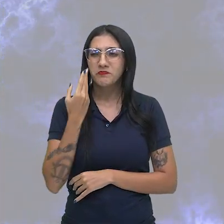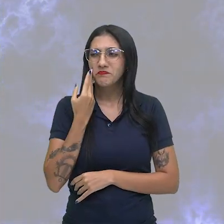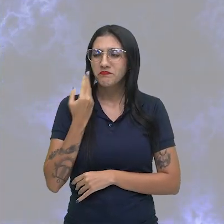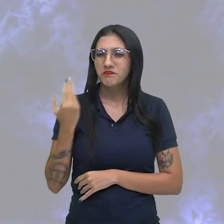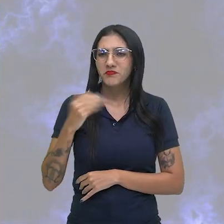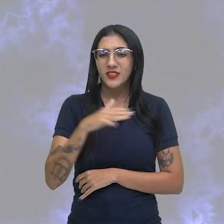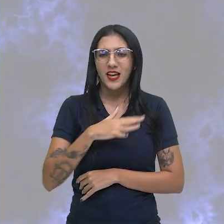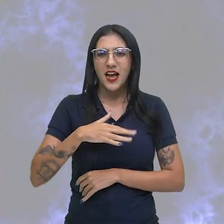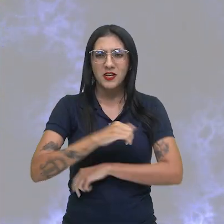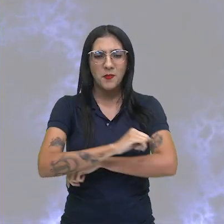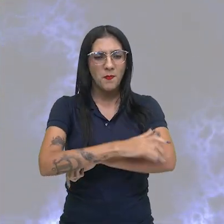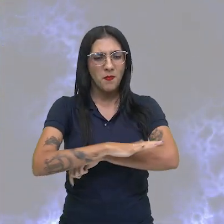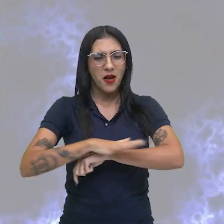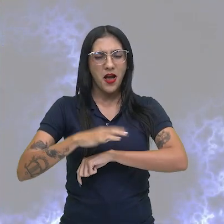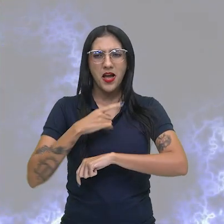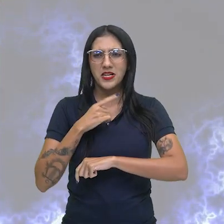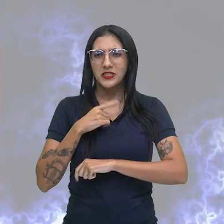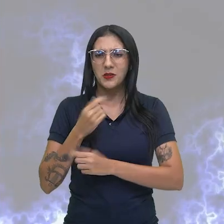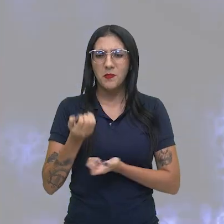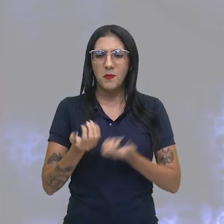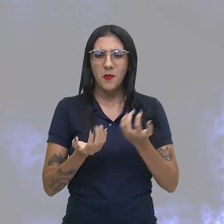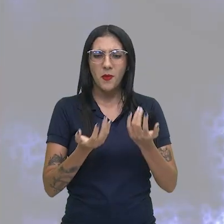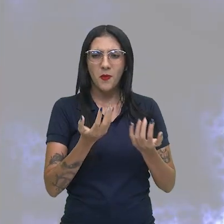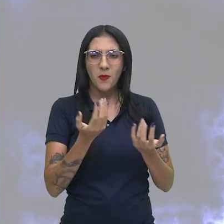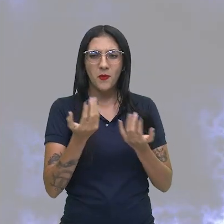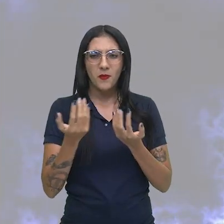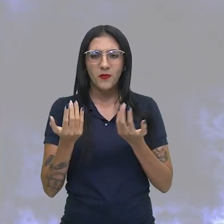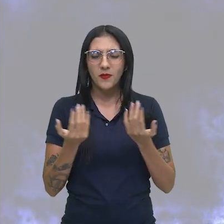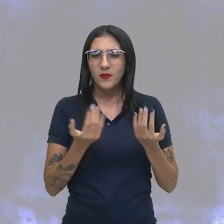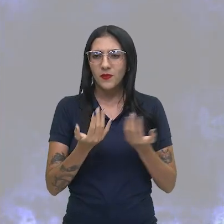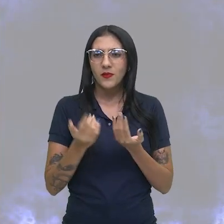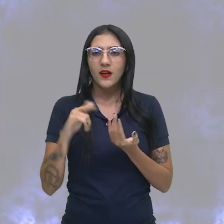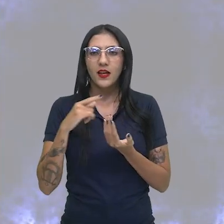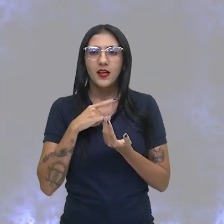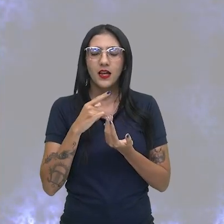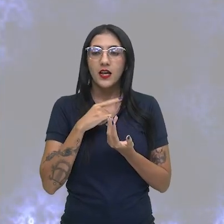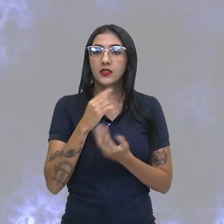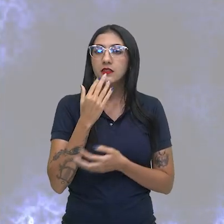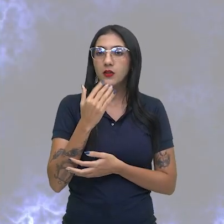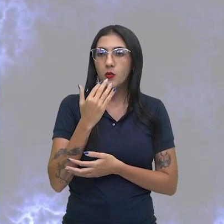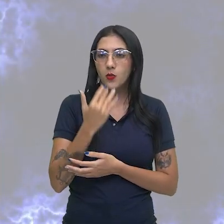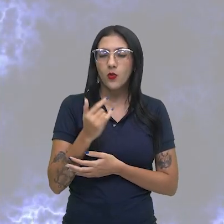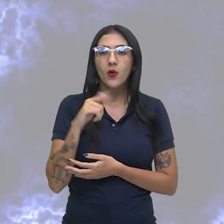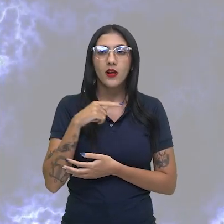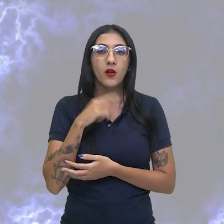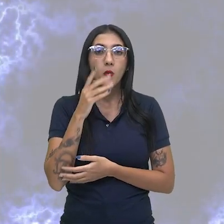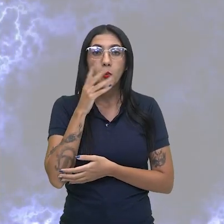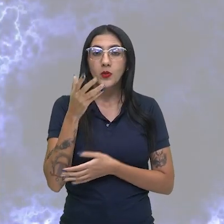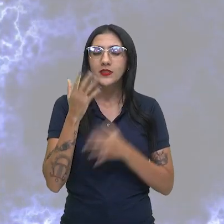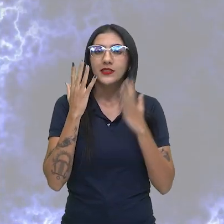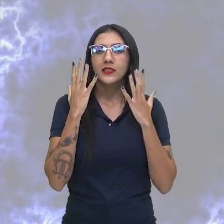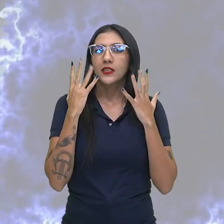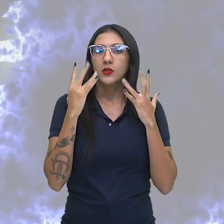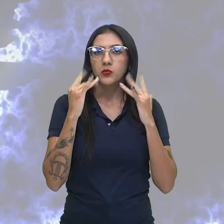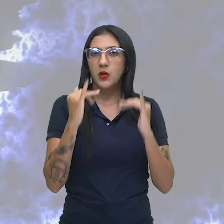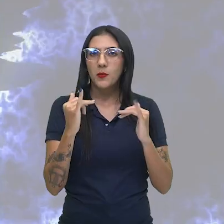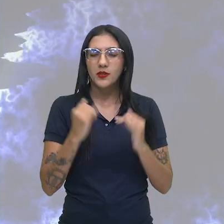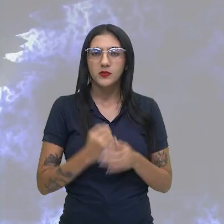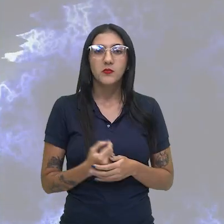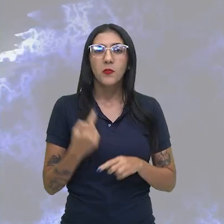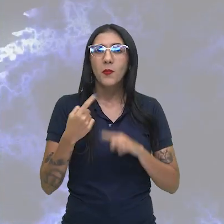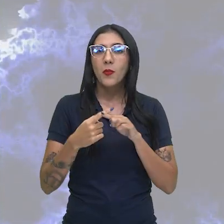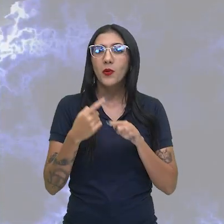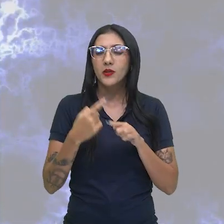que brilham no escuro. A bioluminescência é um fenômeno natural. Ele é causado